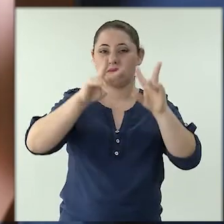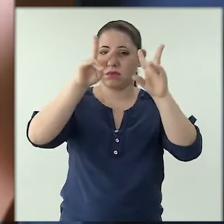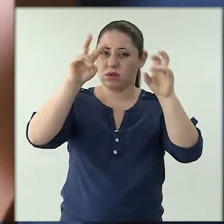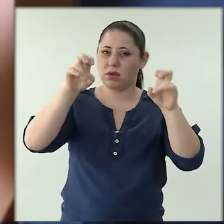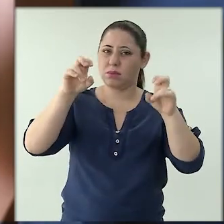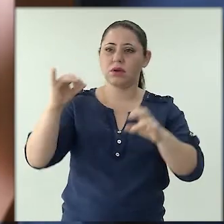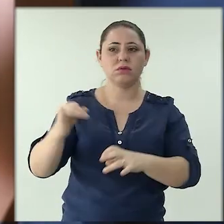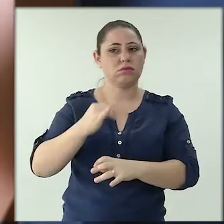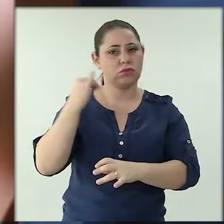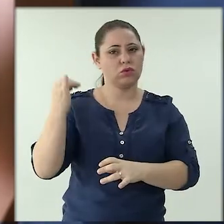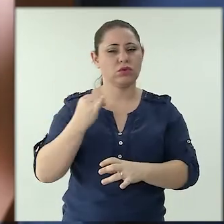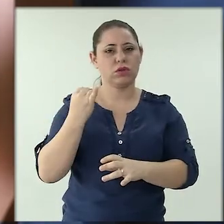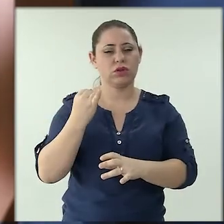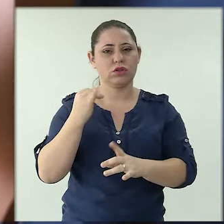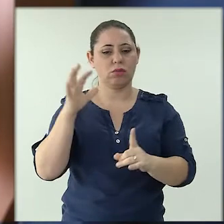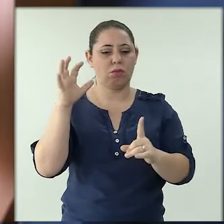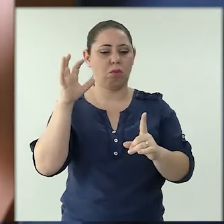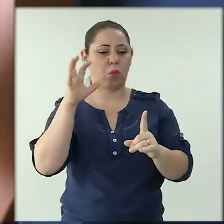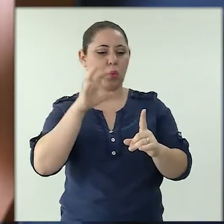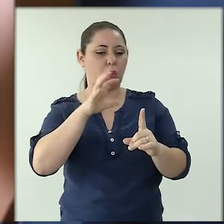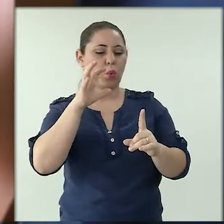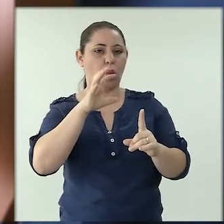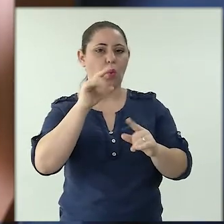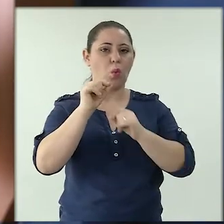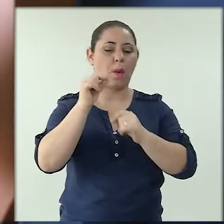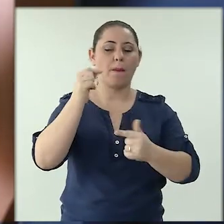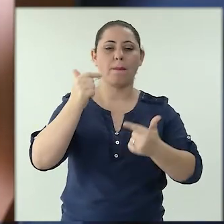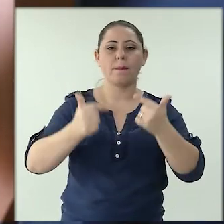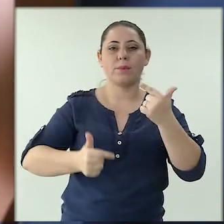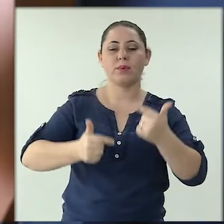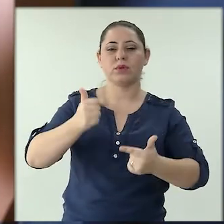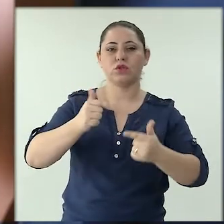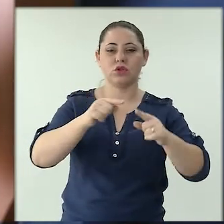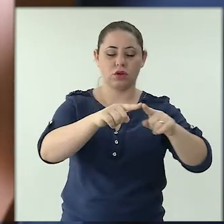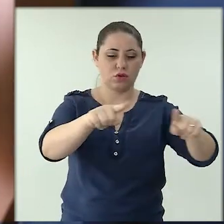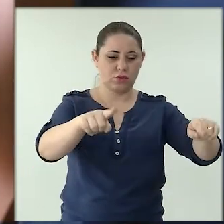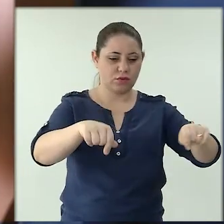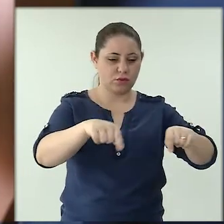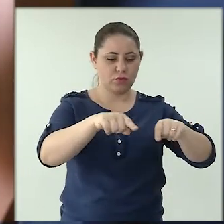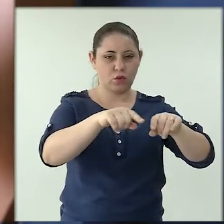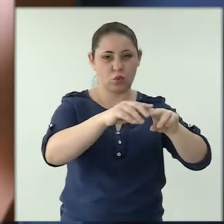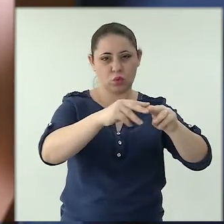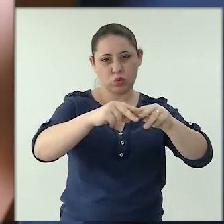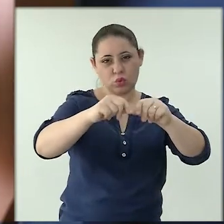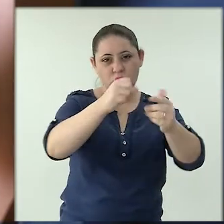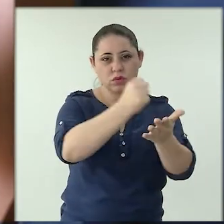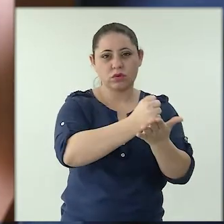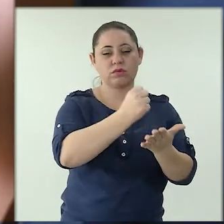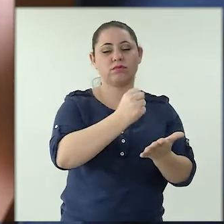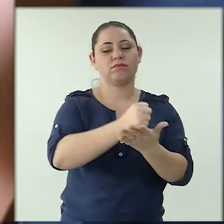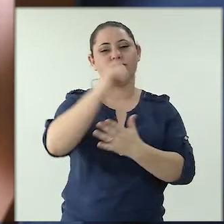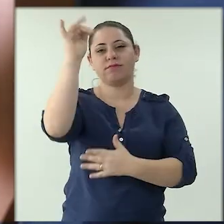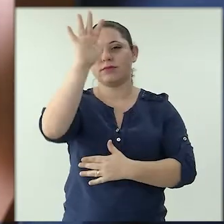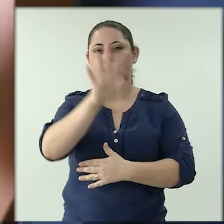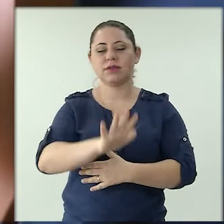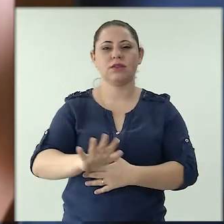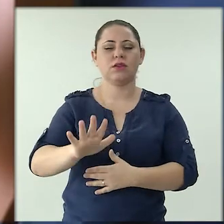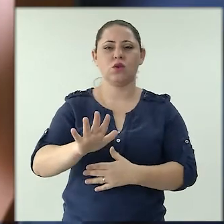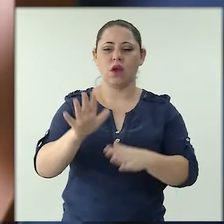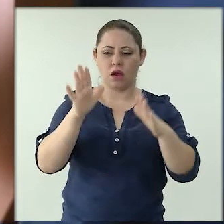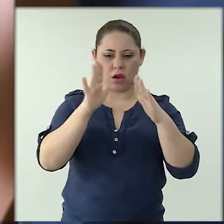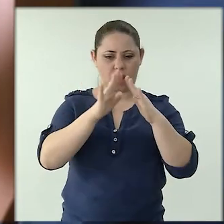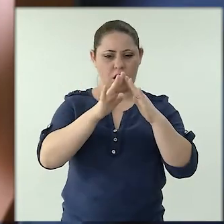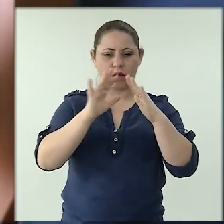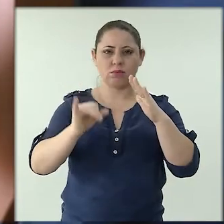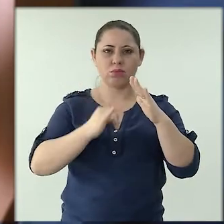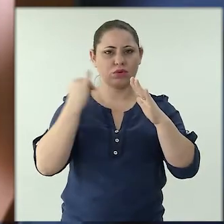um assunto que ele impacta a política fundiária do Brasil, né? E a questão da moradia é fundamental para a